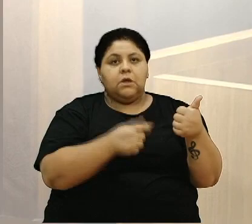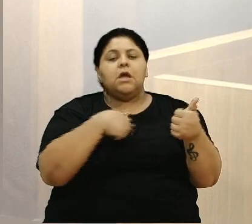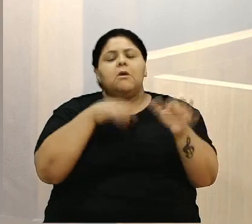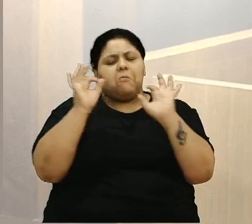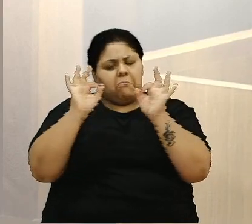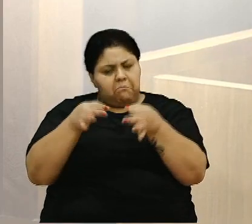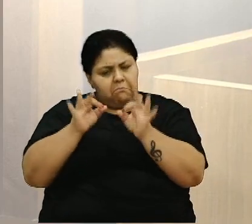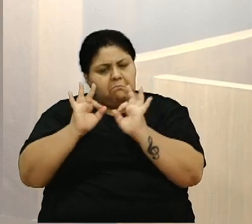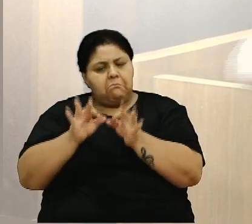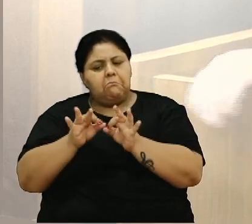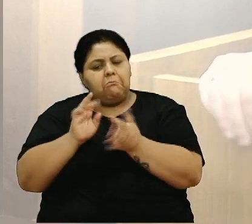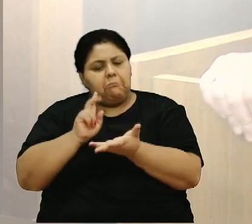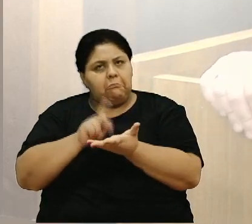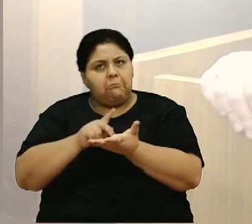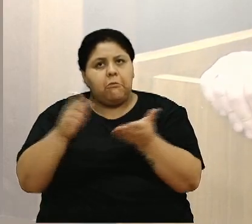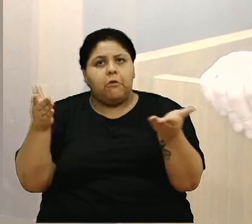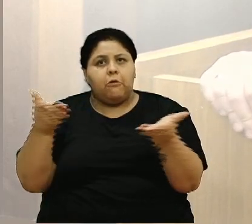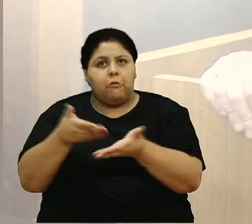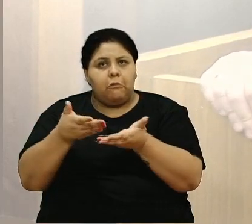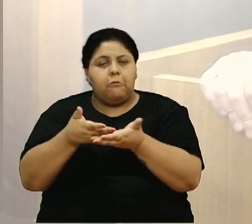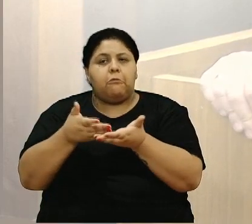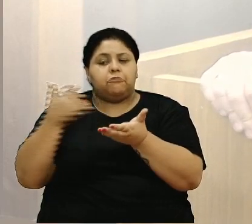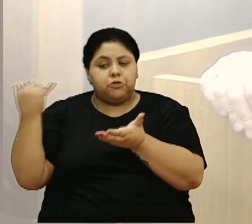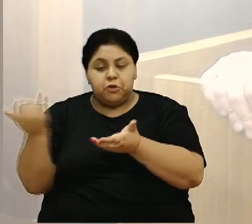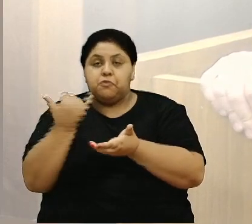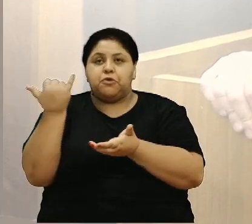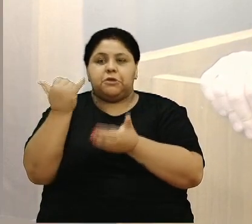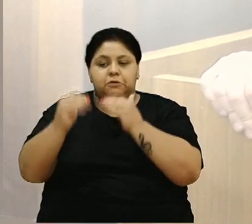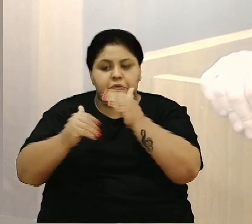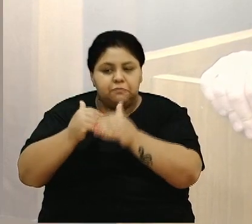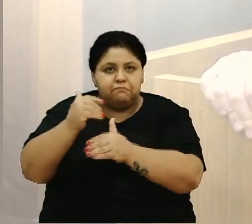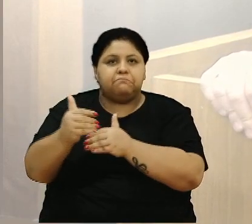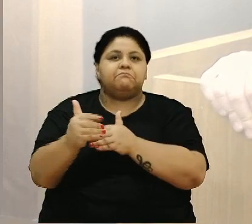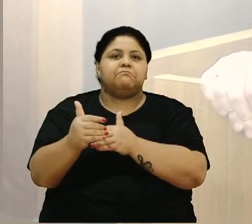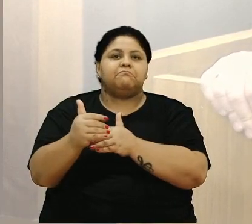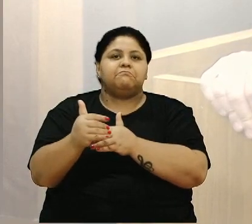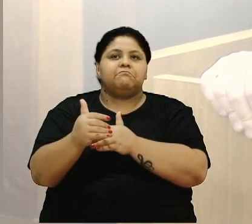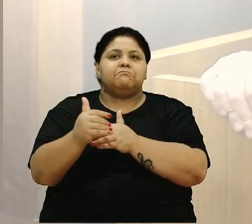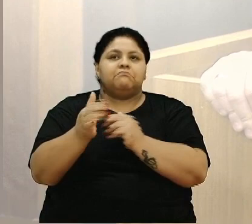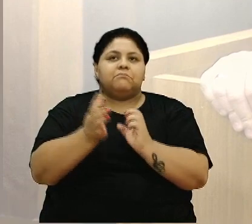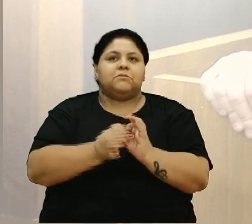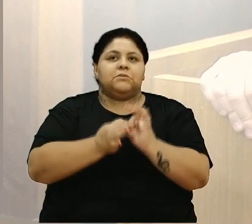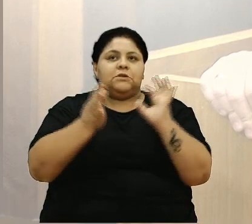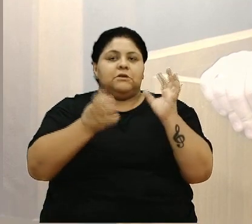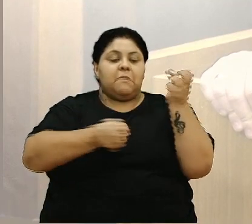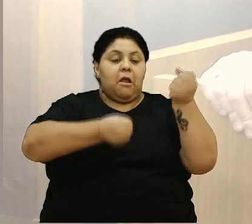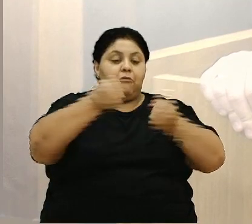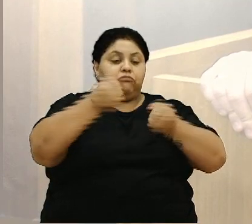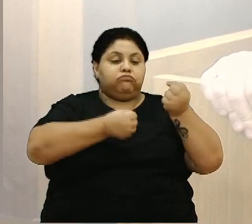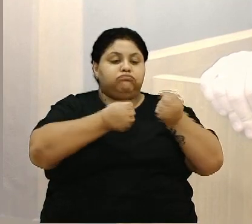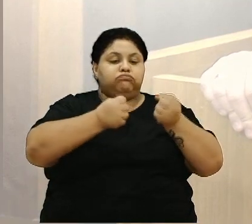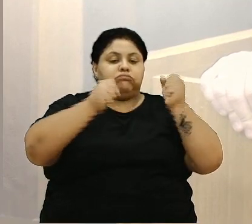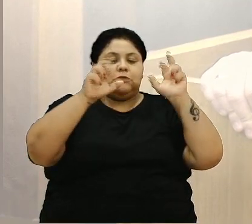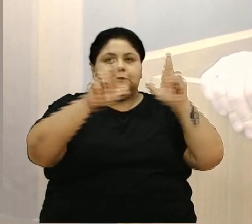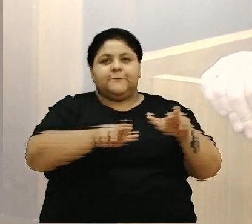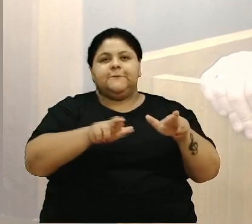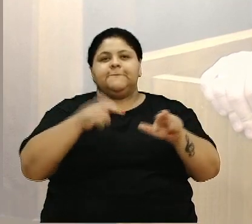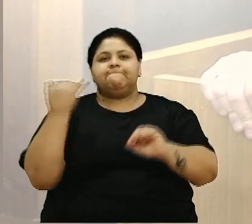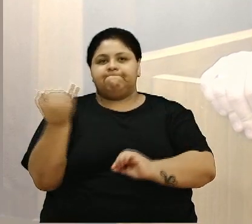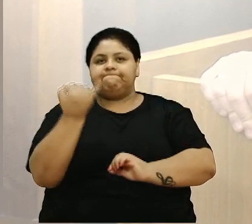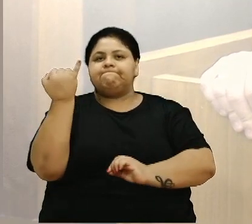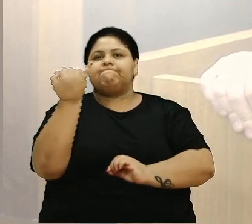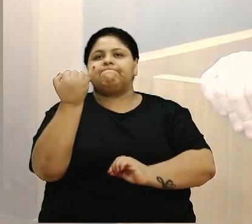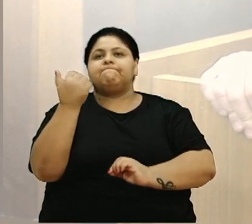aqui, que hoje é um passo super importante e desafogar o trânsito daquela região é muito importante.